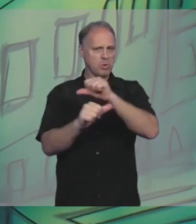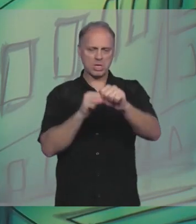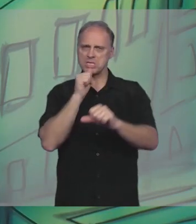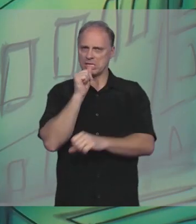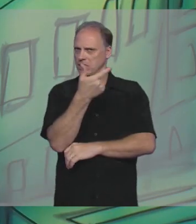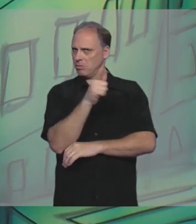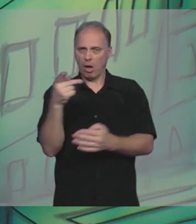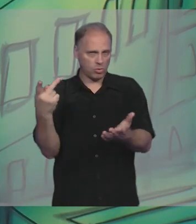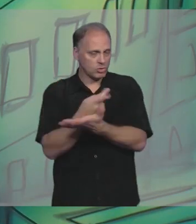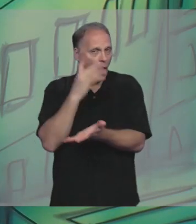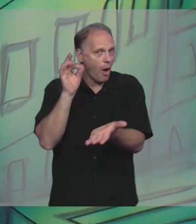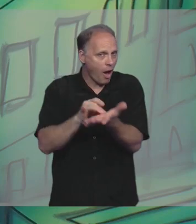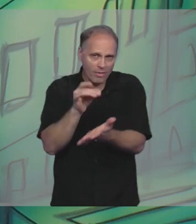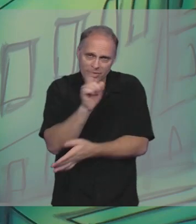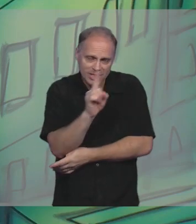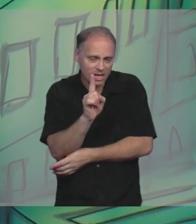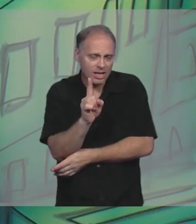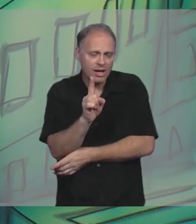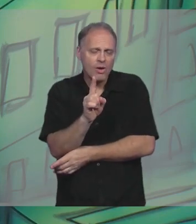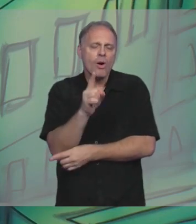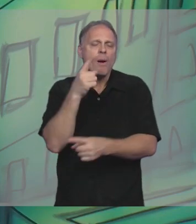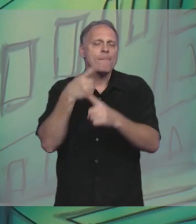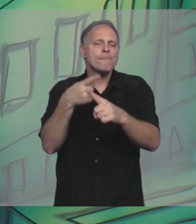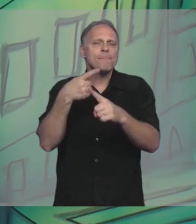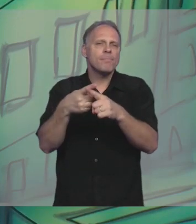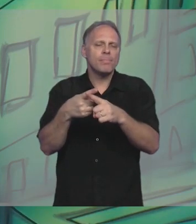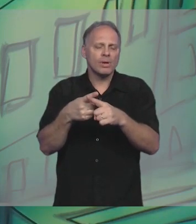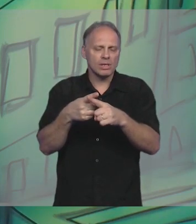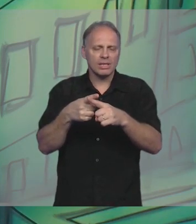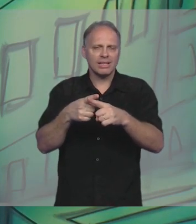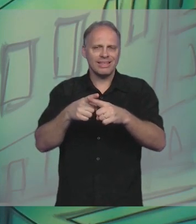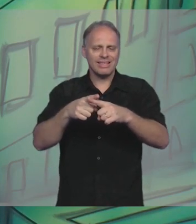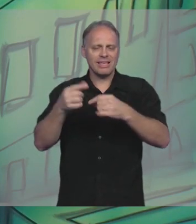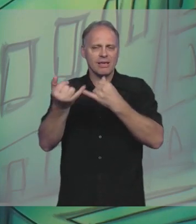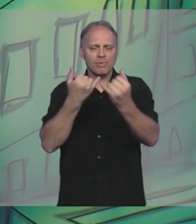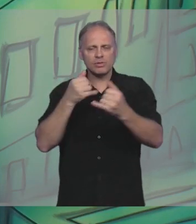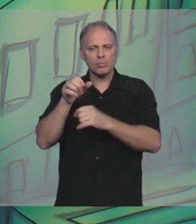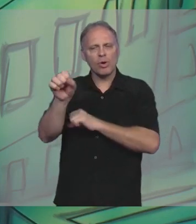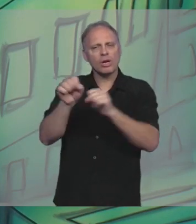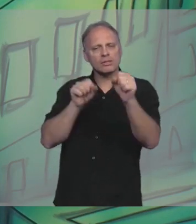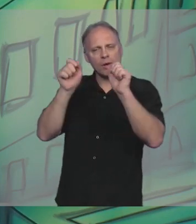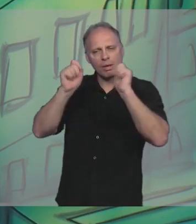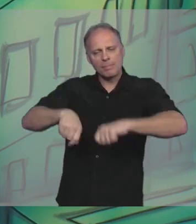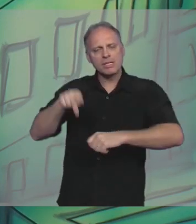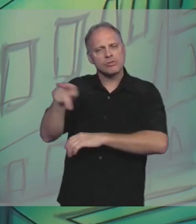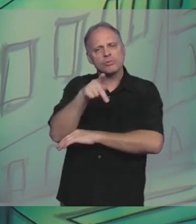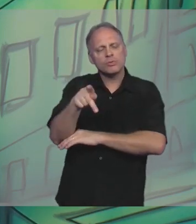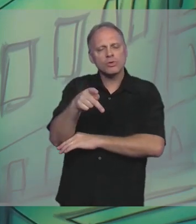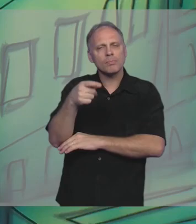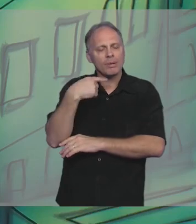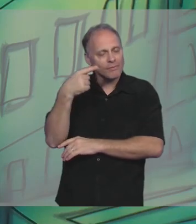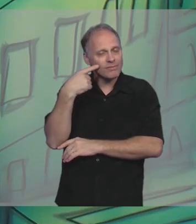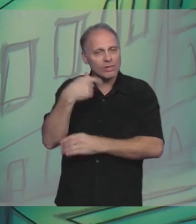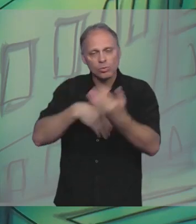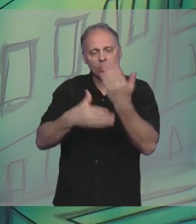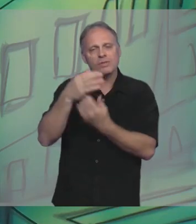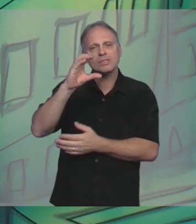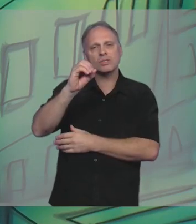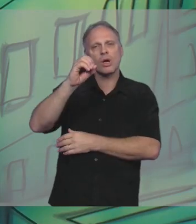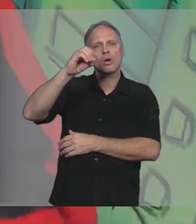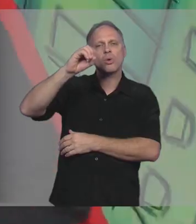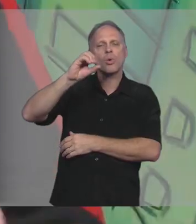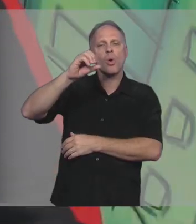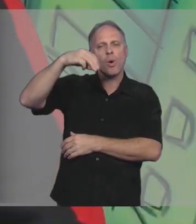houve uma sedimentação da formação de professores para dar conta dessas competências.